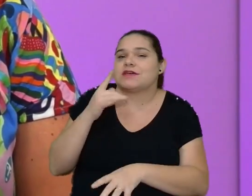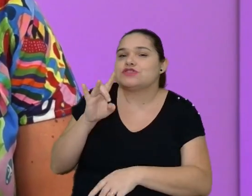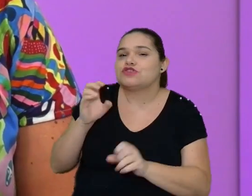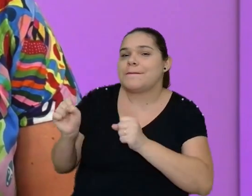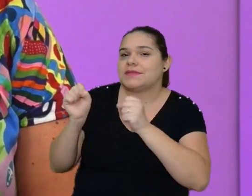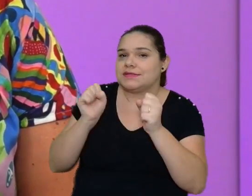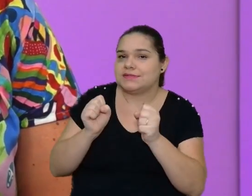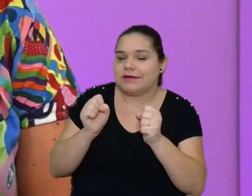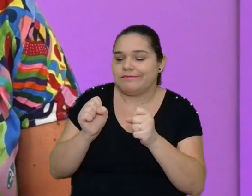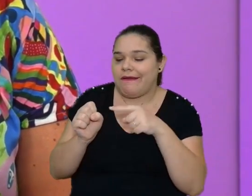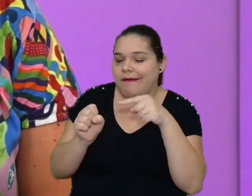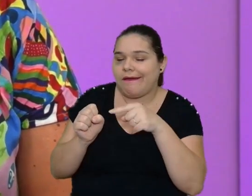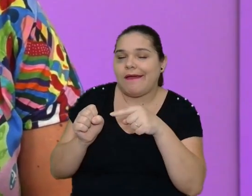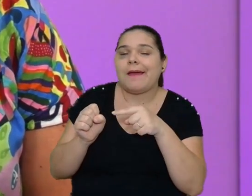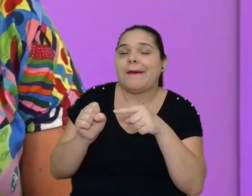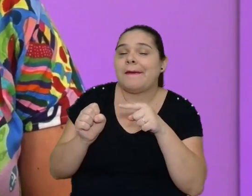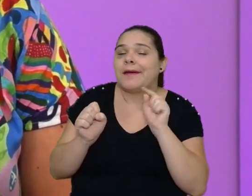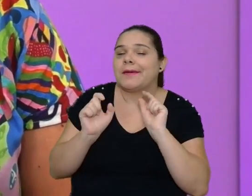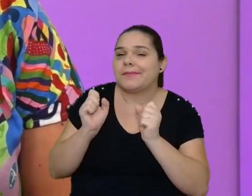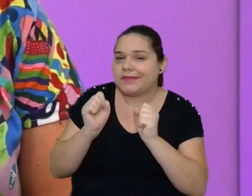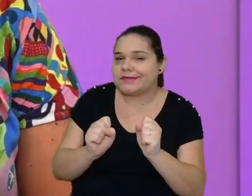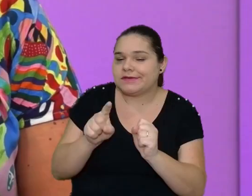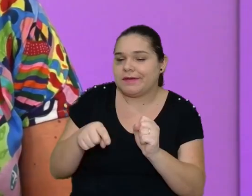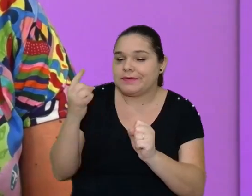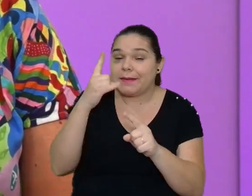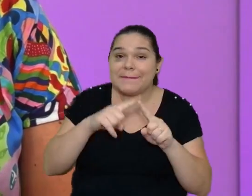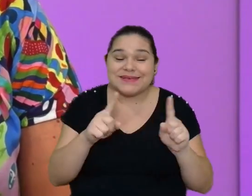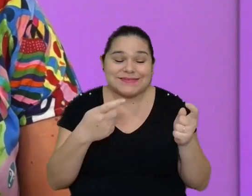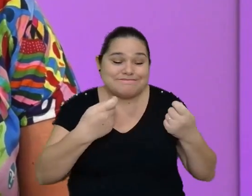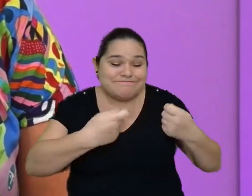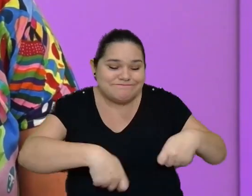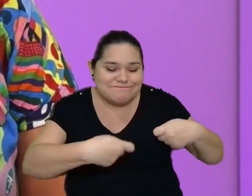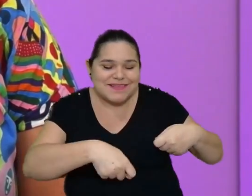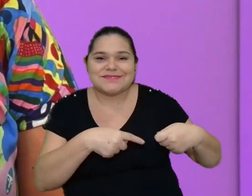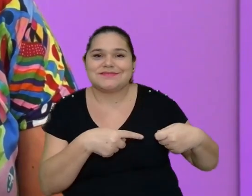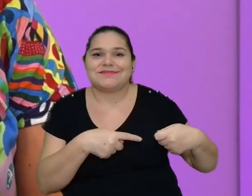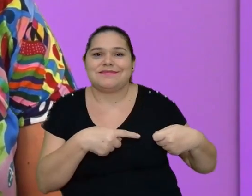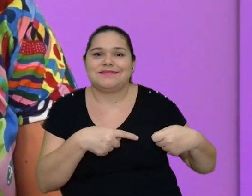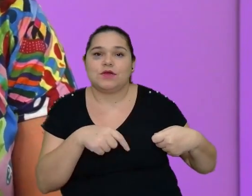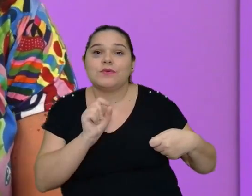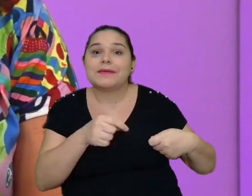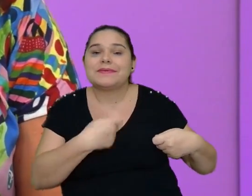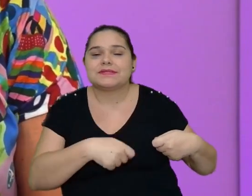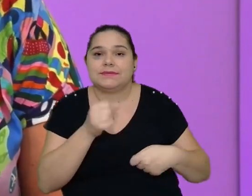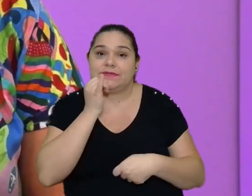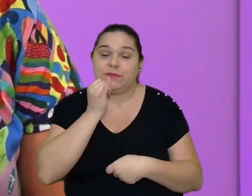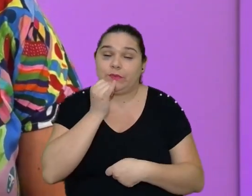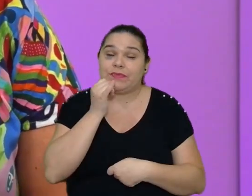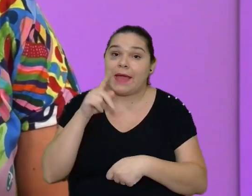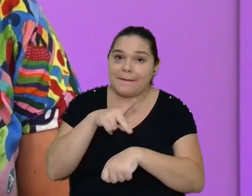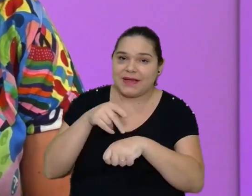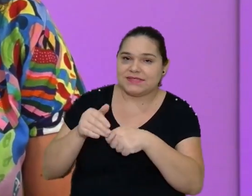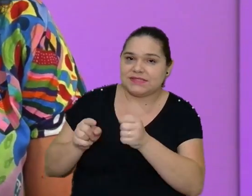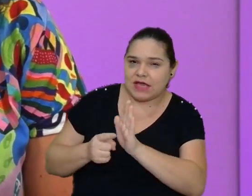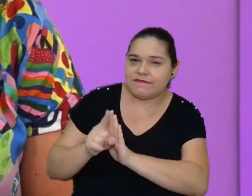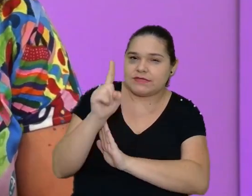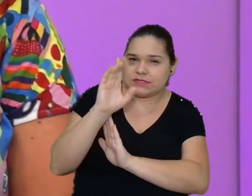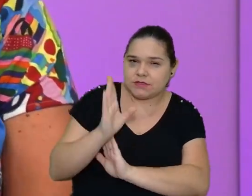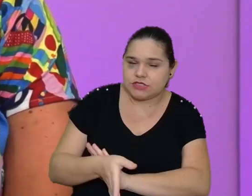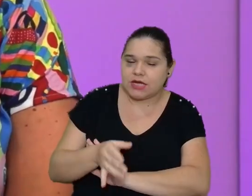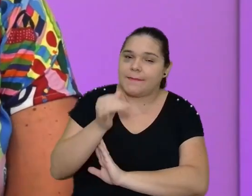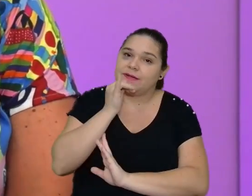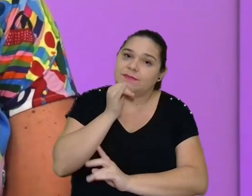quando a gente olha os dados de países que estão mais avançados, nos Estados Unidos, por exemplo, tem muitas pesquisas que mostram